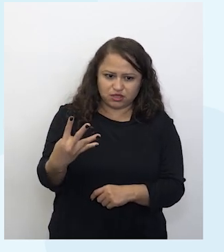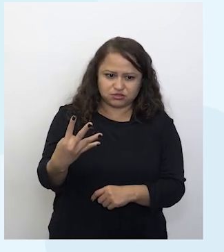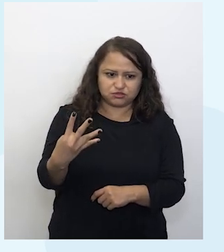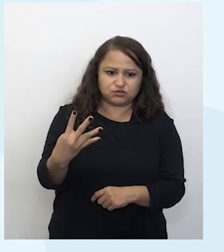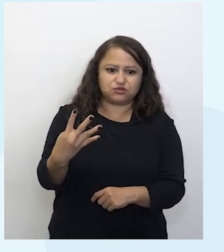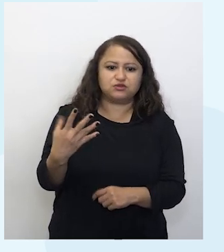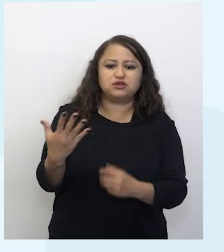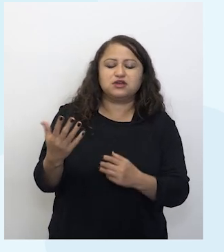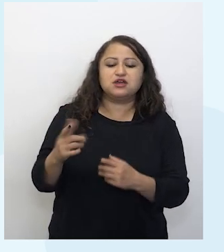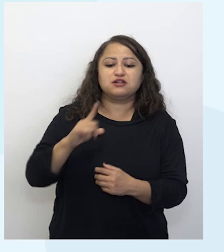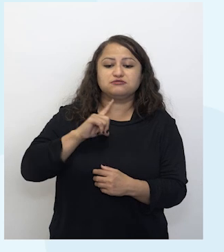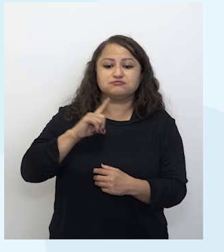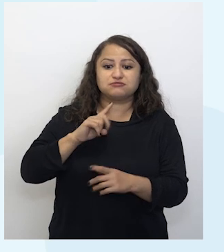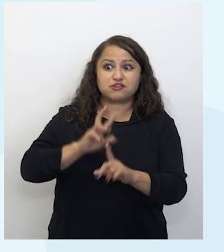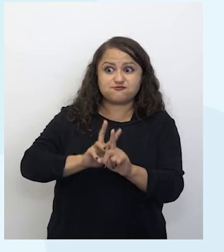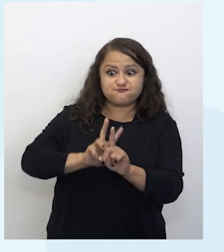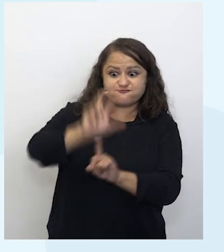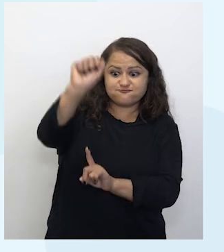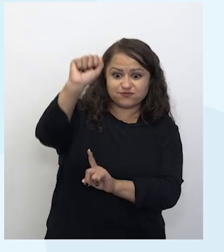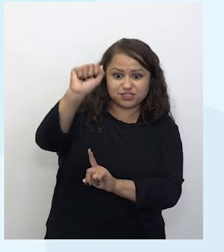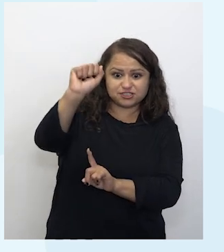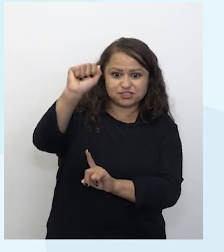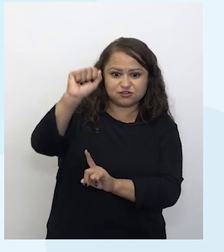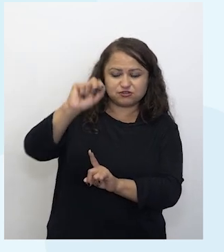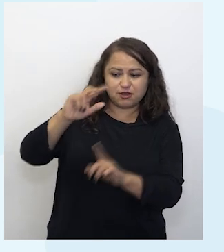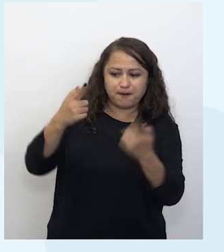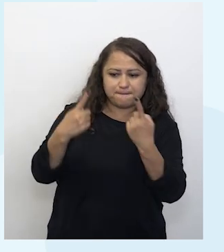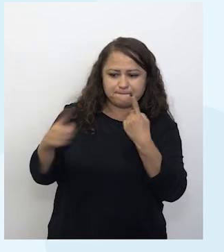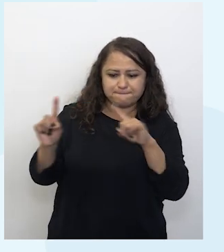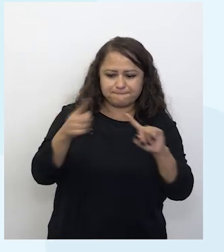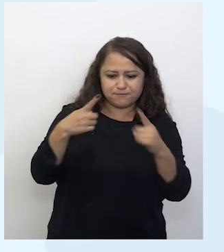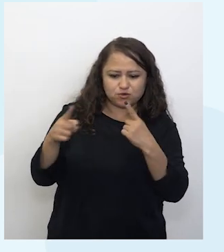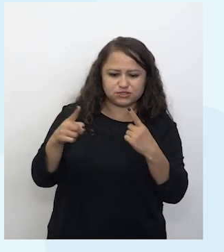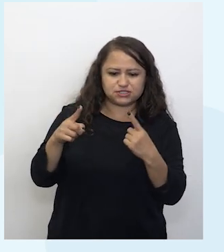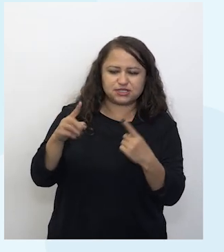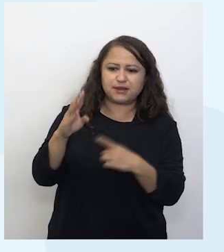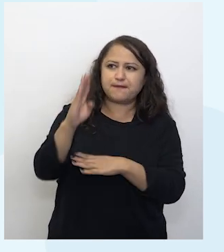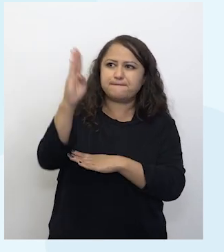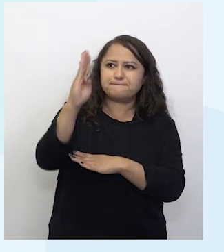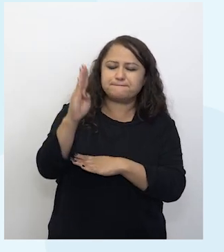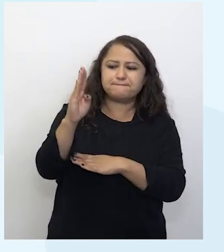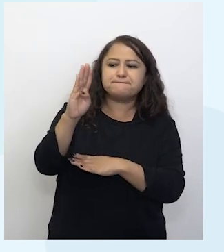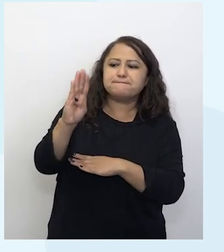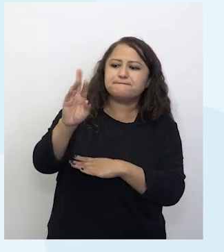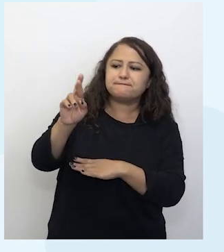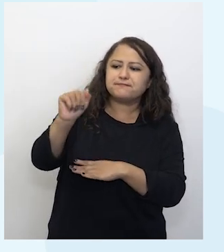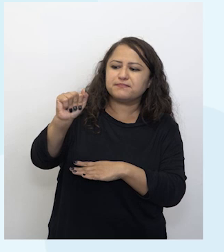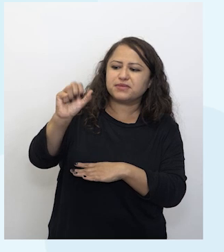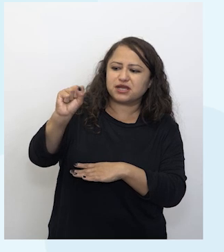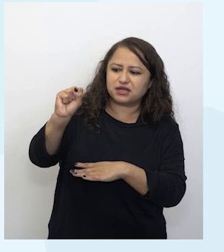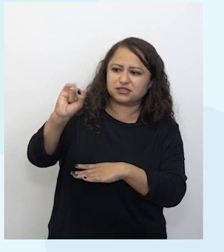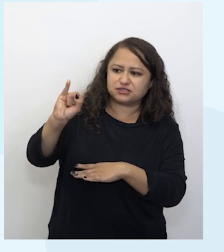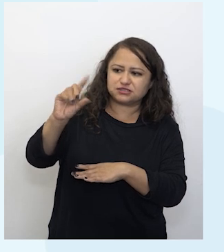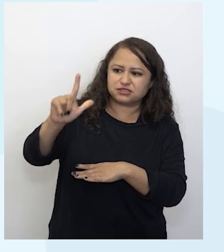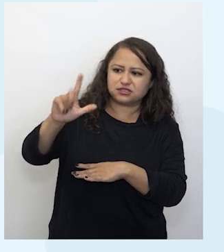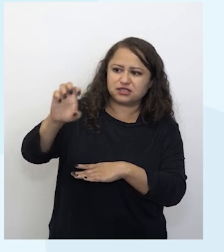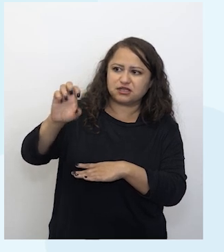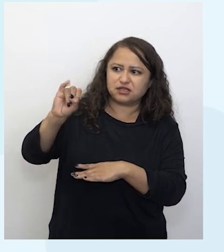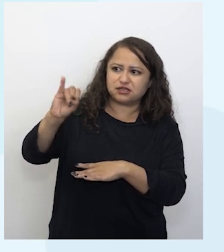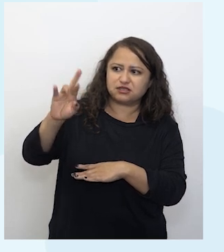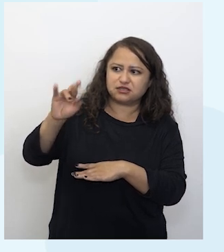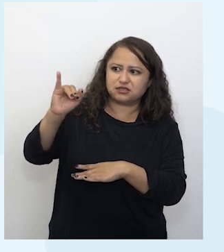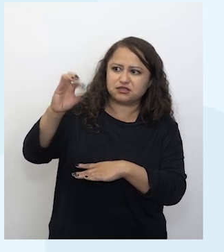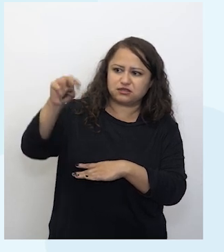tornou-se campeã mundial de solo em Birmingham, na Inglaterra. E em 2006, Daiane recebeu a medalha de